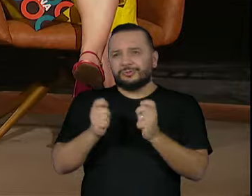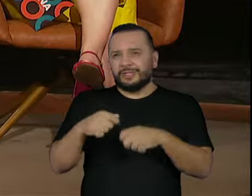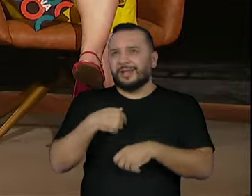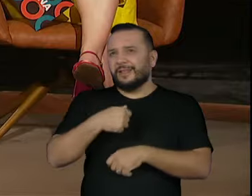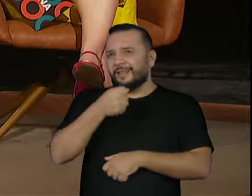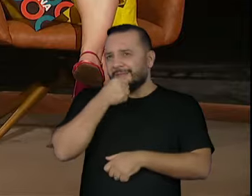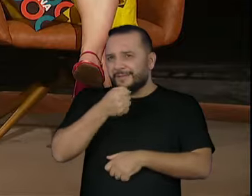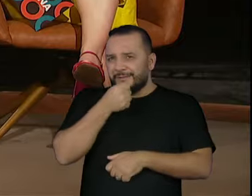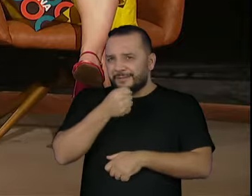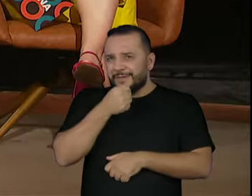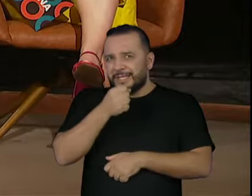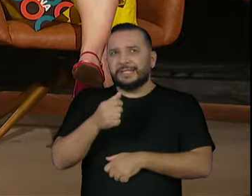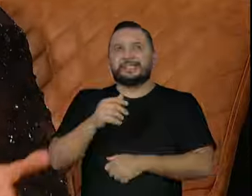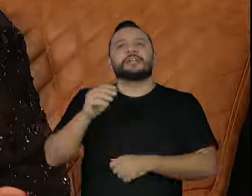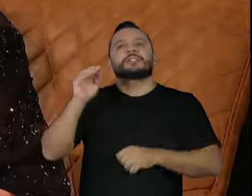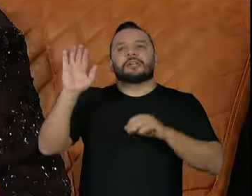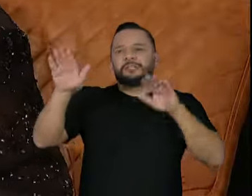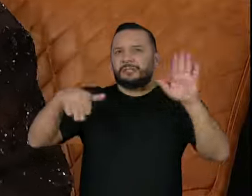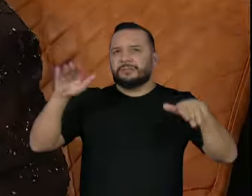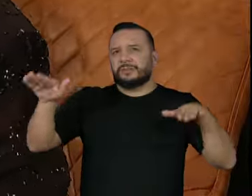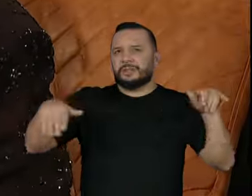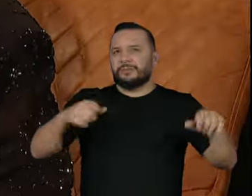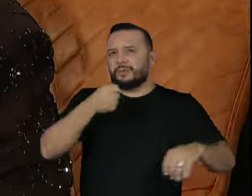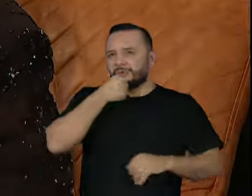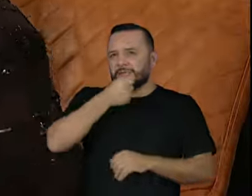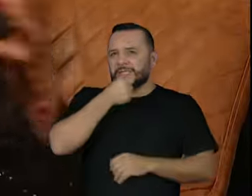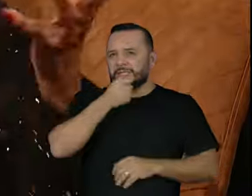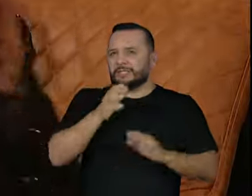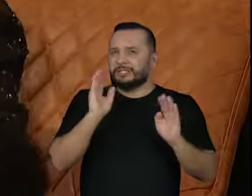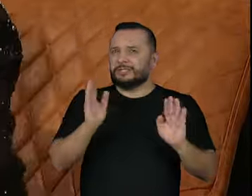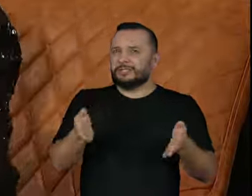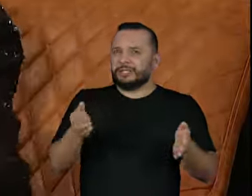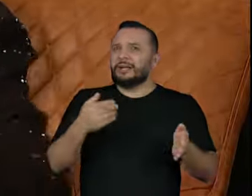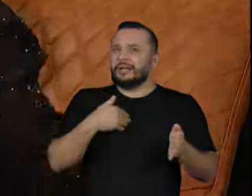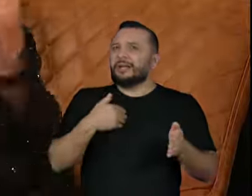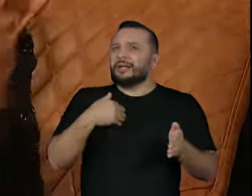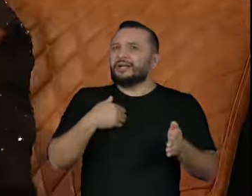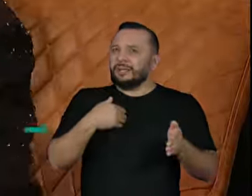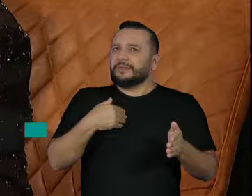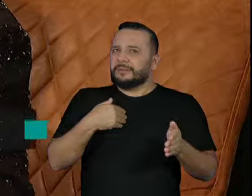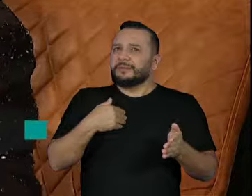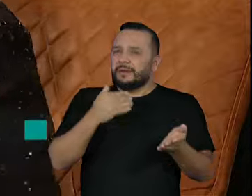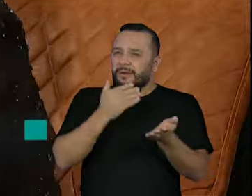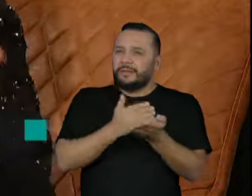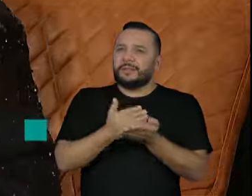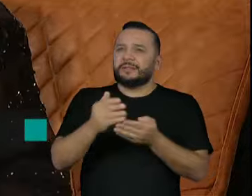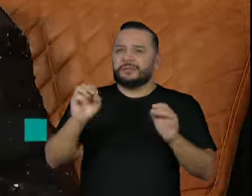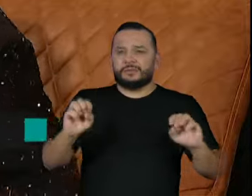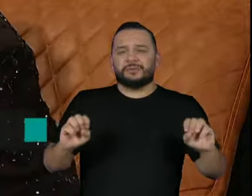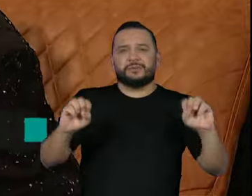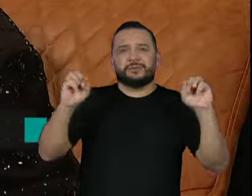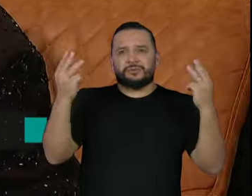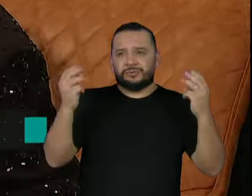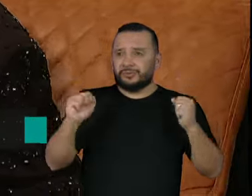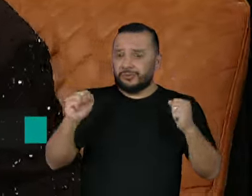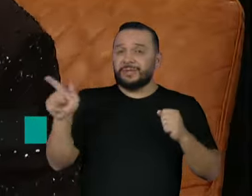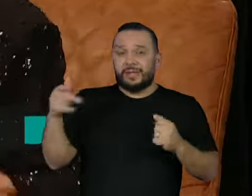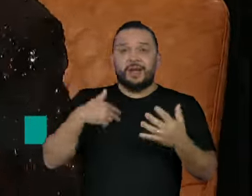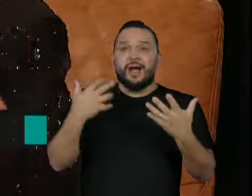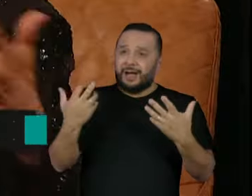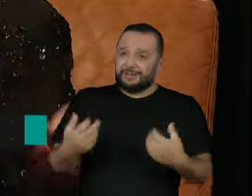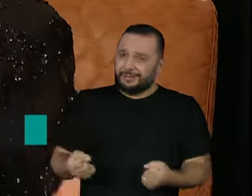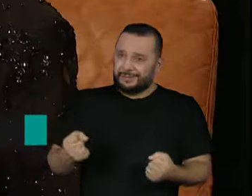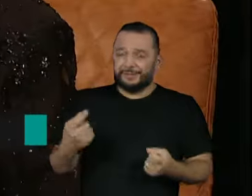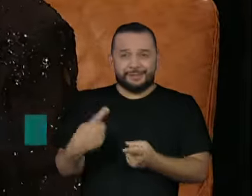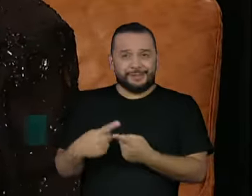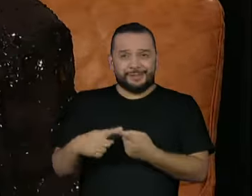entrevistas, convocamos vários jornalistas, né, para implantar, depois começar a fazer o show. E a Laíde aceitou, porque ela